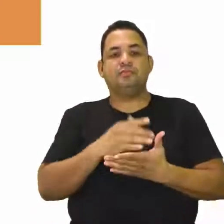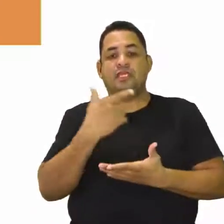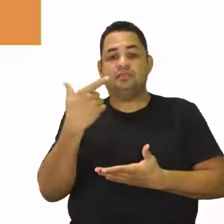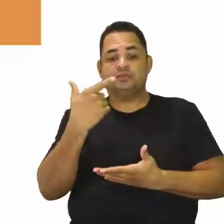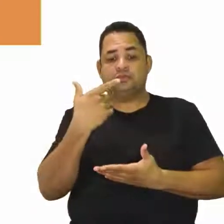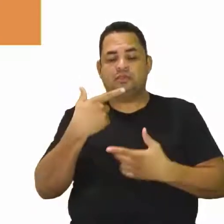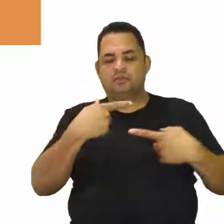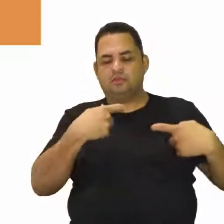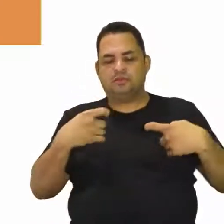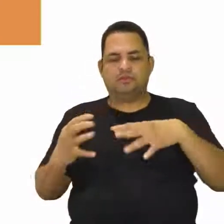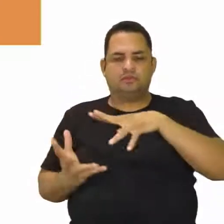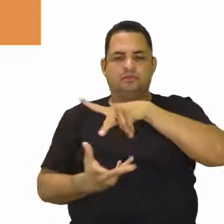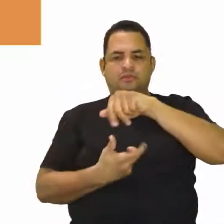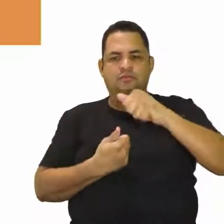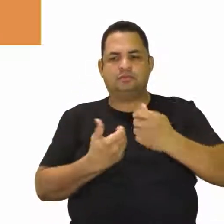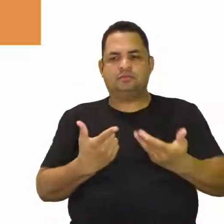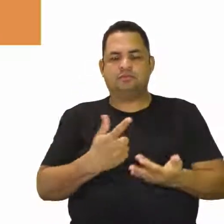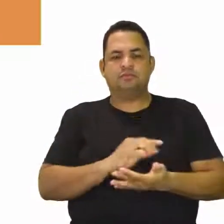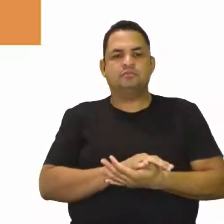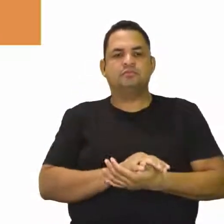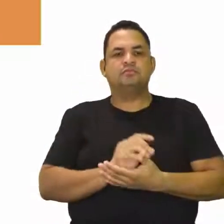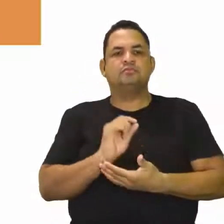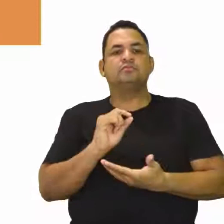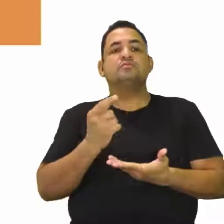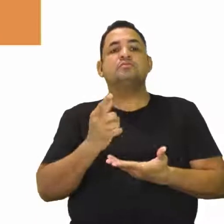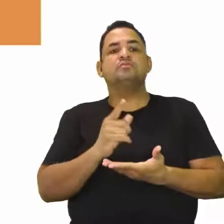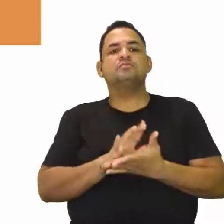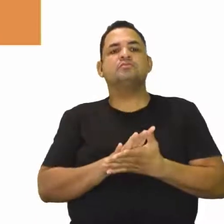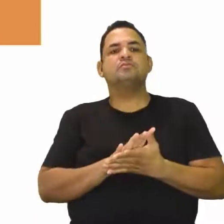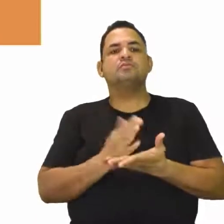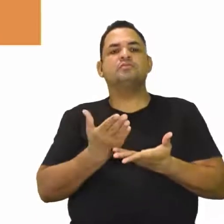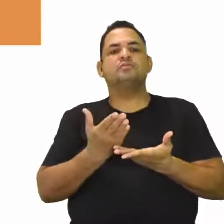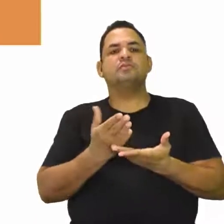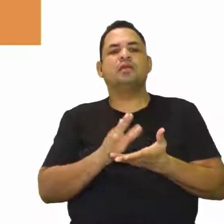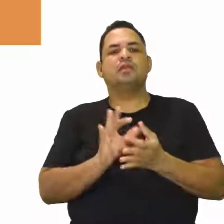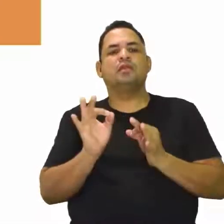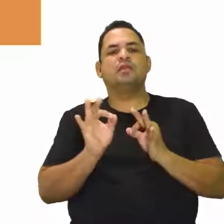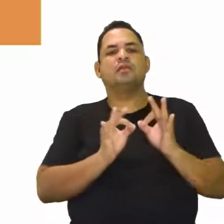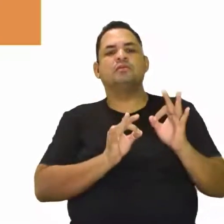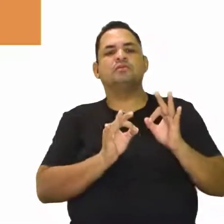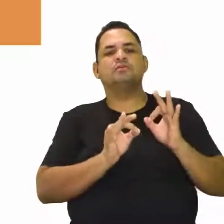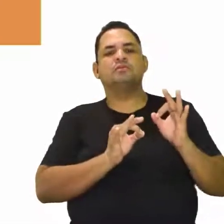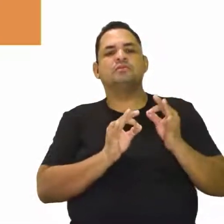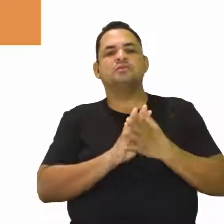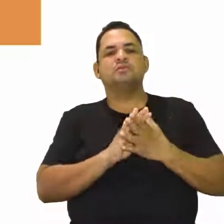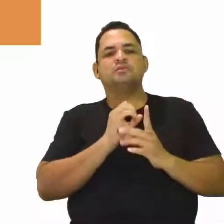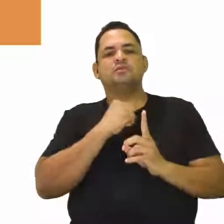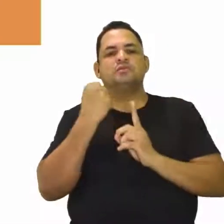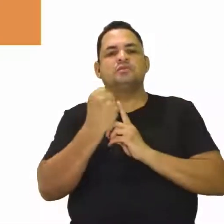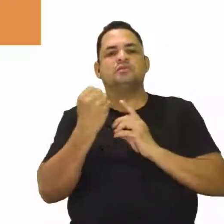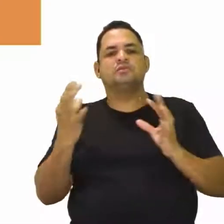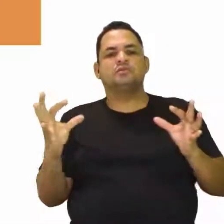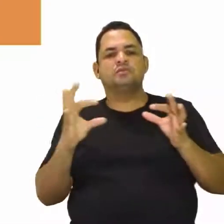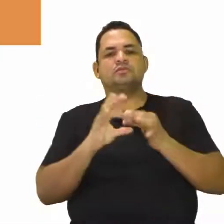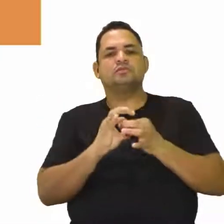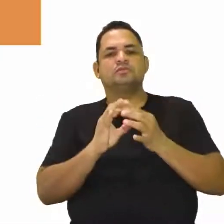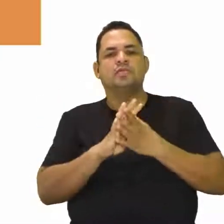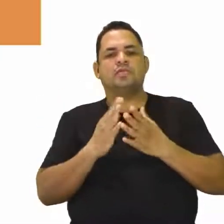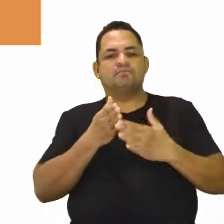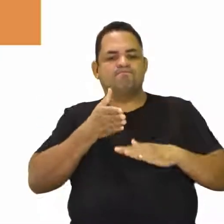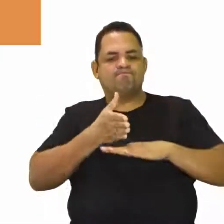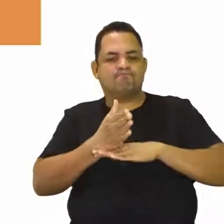Mundial. Pois é, o que levou essas sociedades a se unirem para poder entrar no